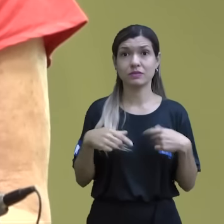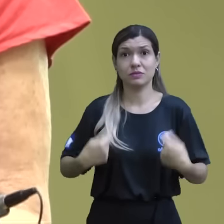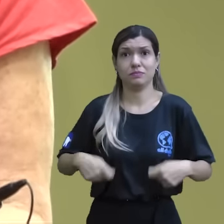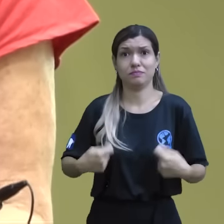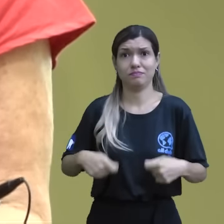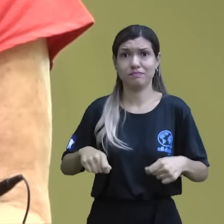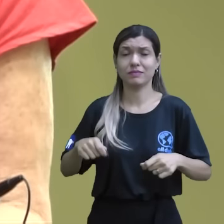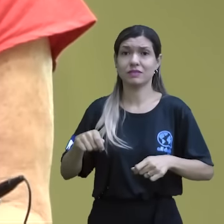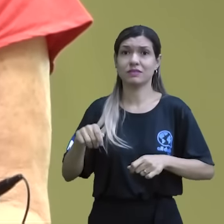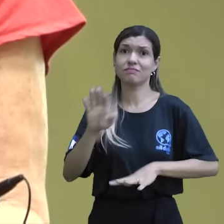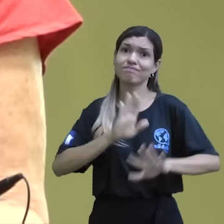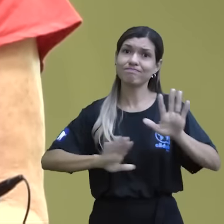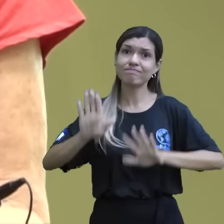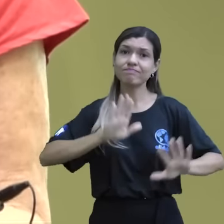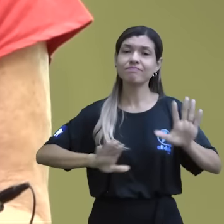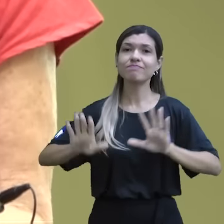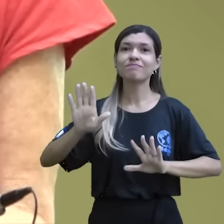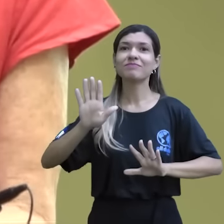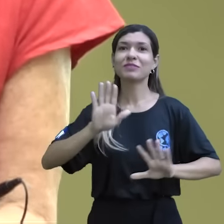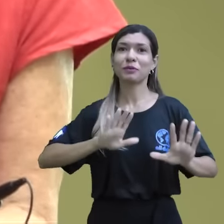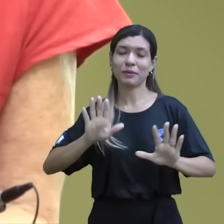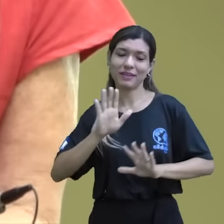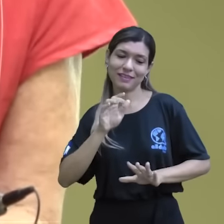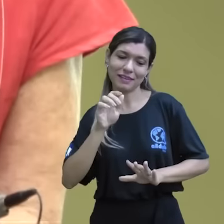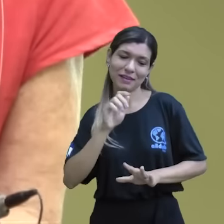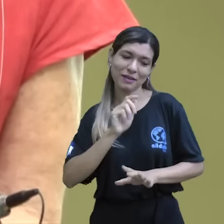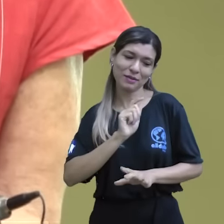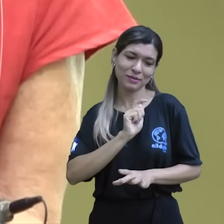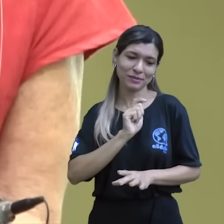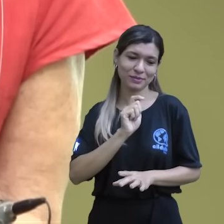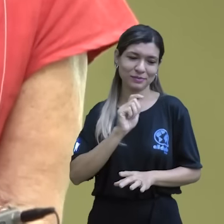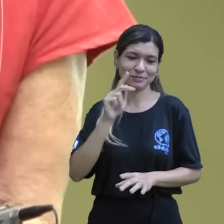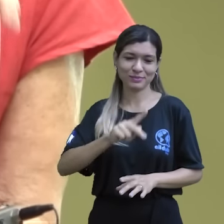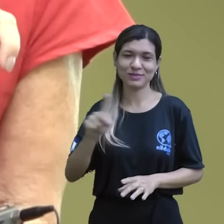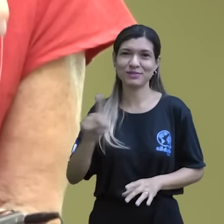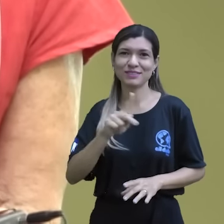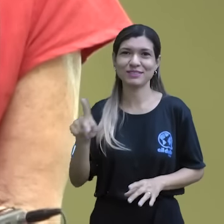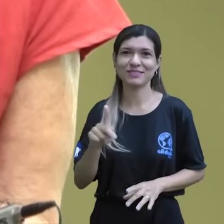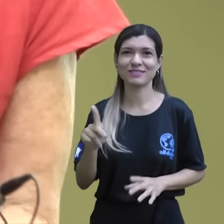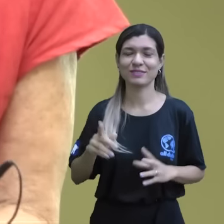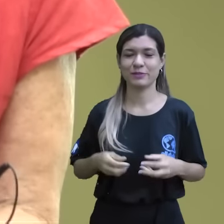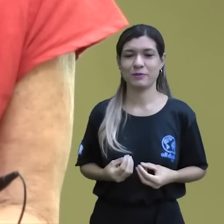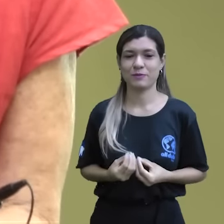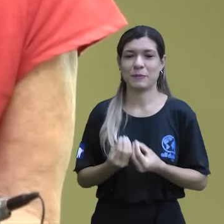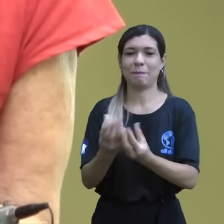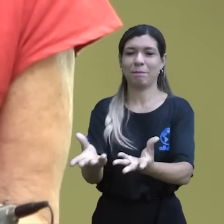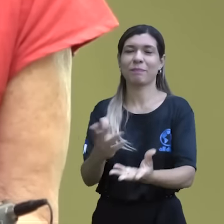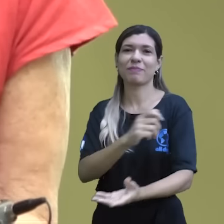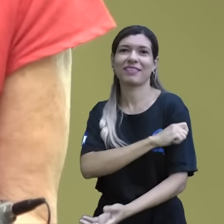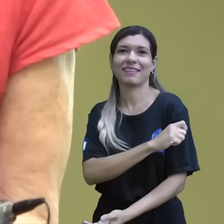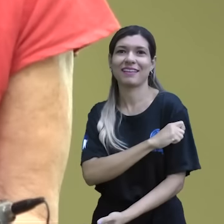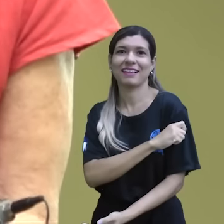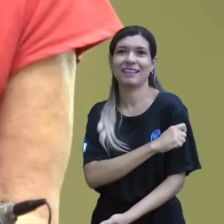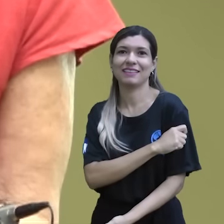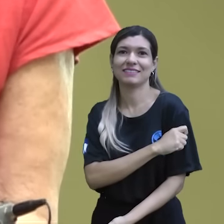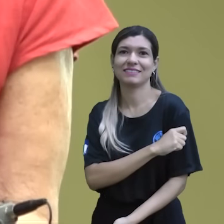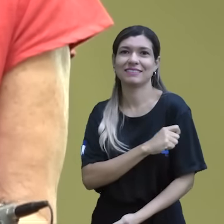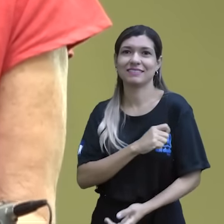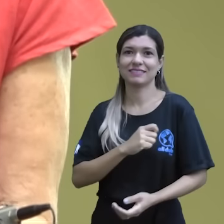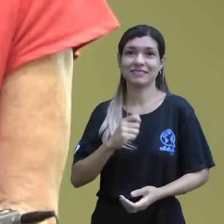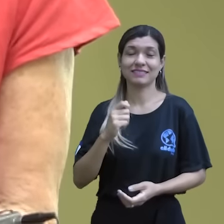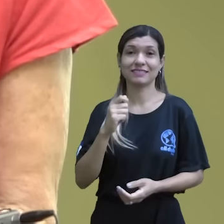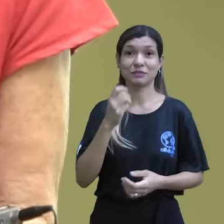ele mesmo diz que não é legal começar por aí, ele lança primeiro, publica primeiro Isaías Caminha. E o